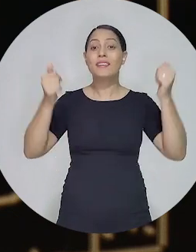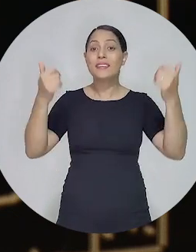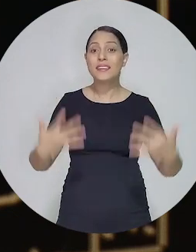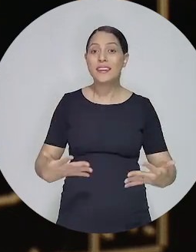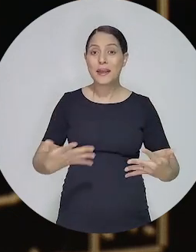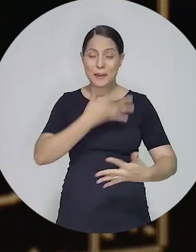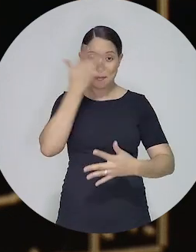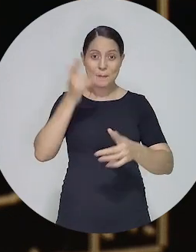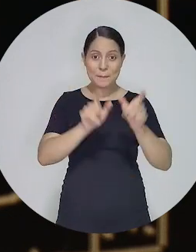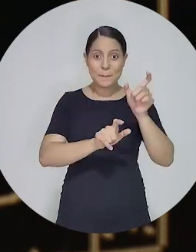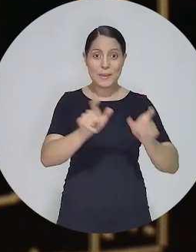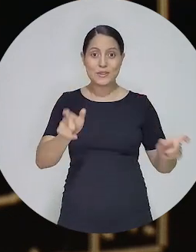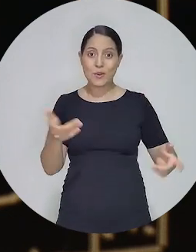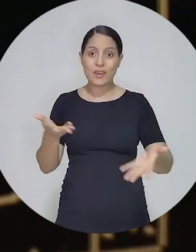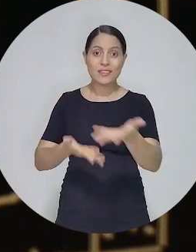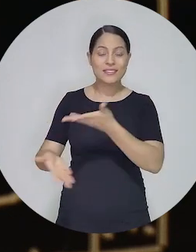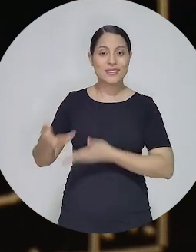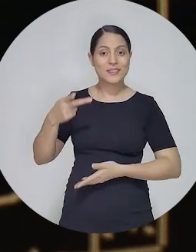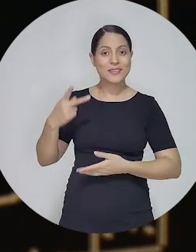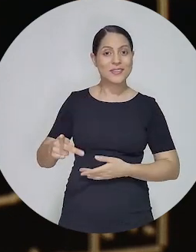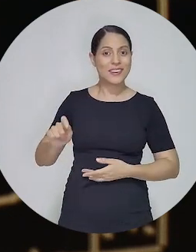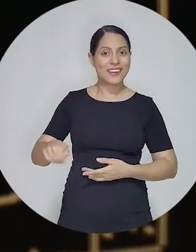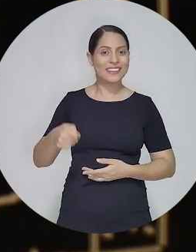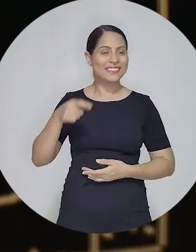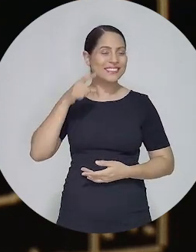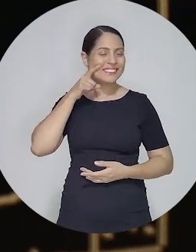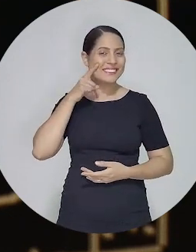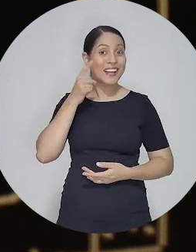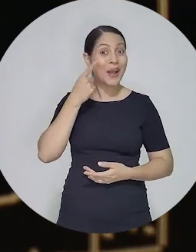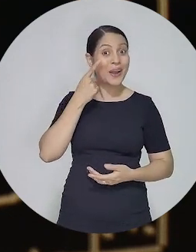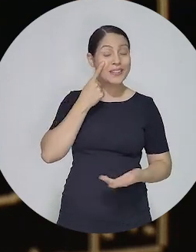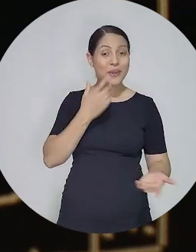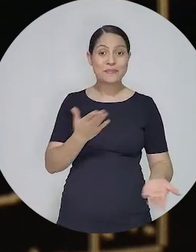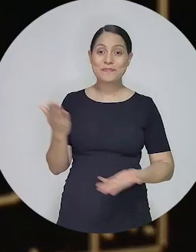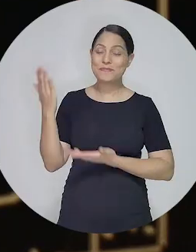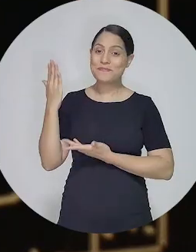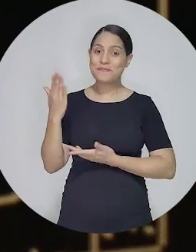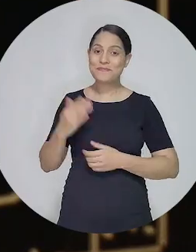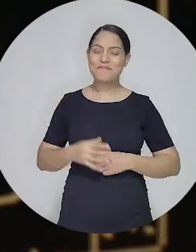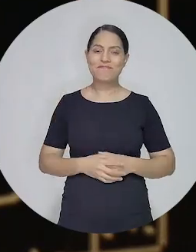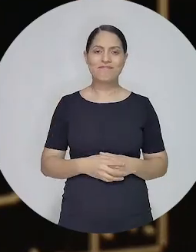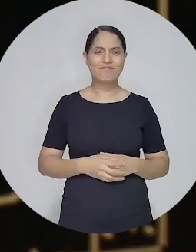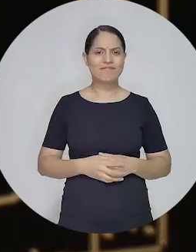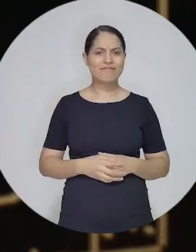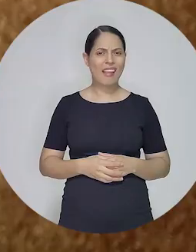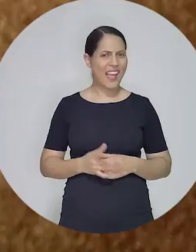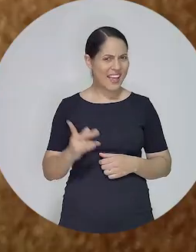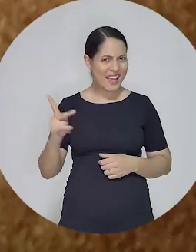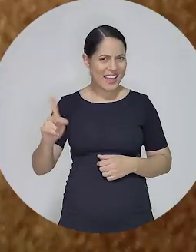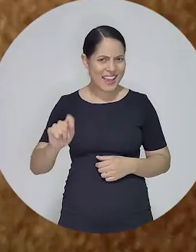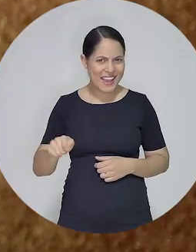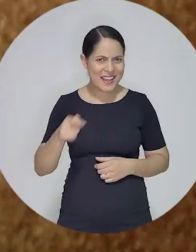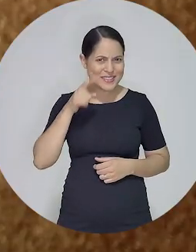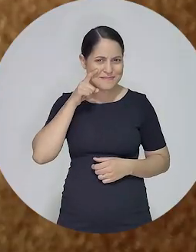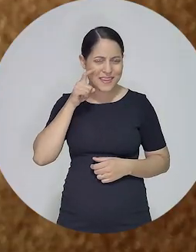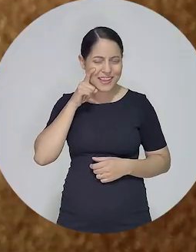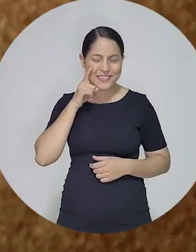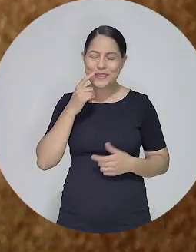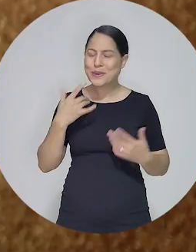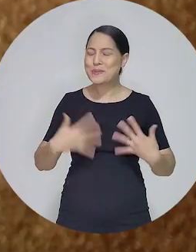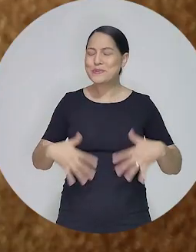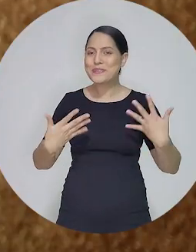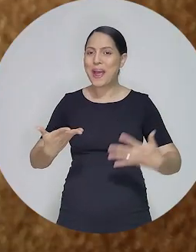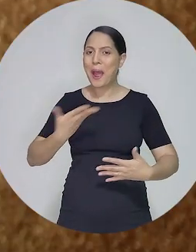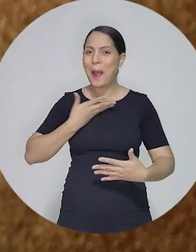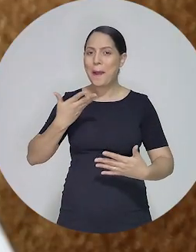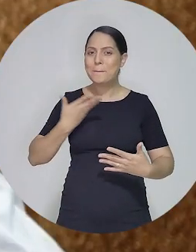faz questão de ressaltar são as próprias pessoas que convivem com ele diariamente. Veja só. O Beto sempre foi